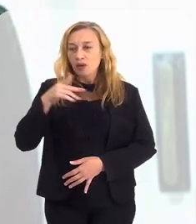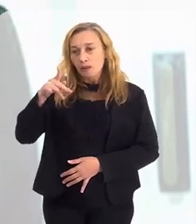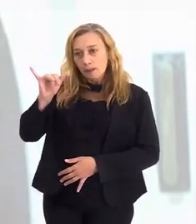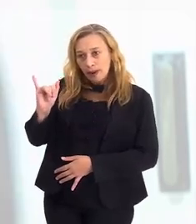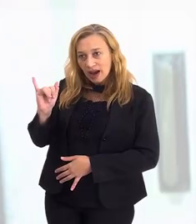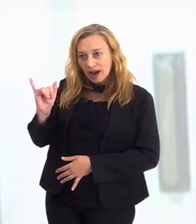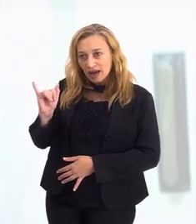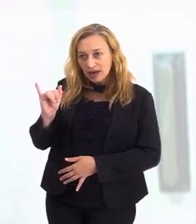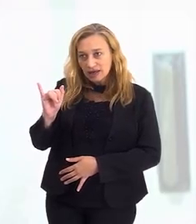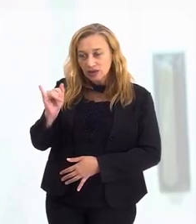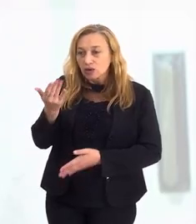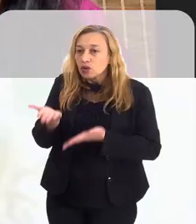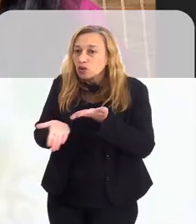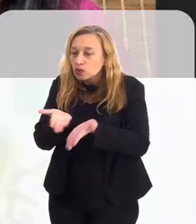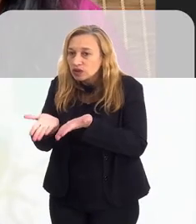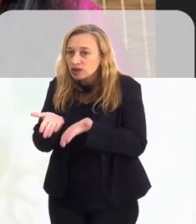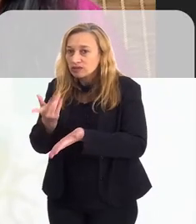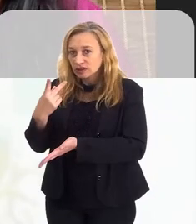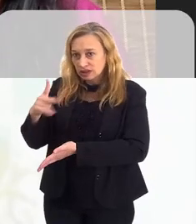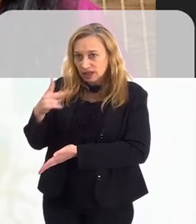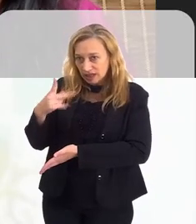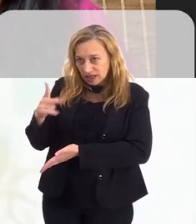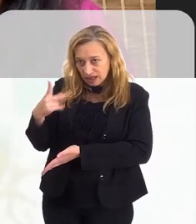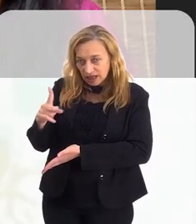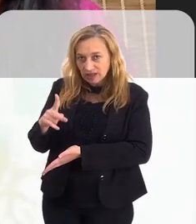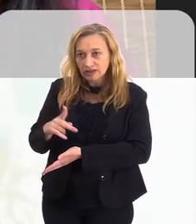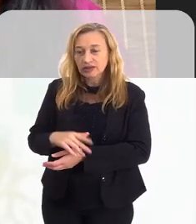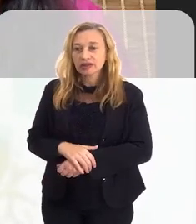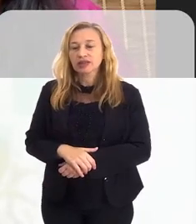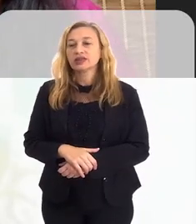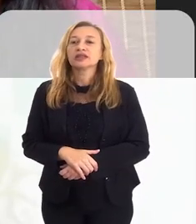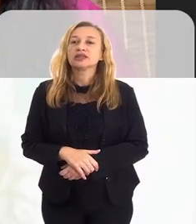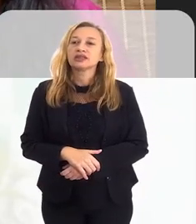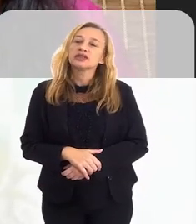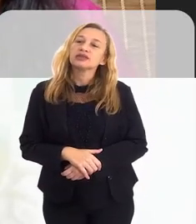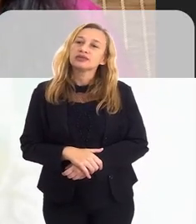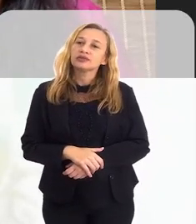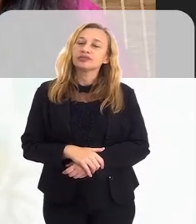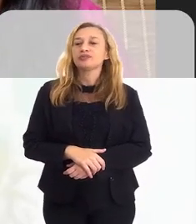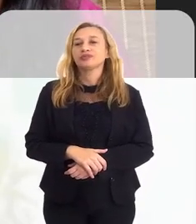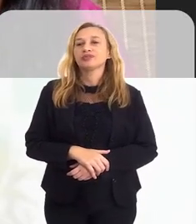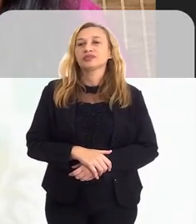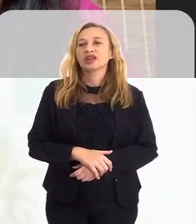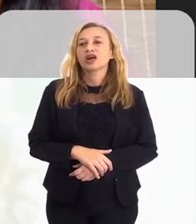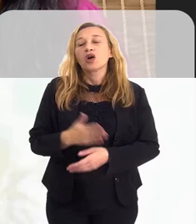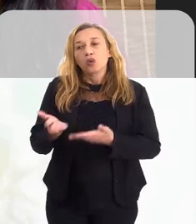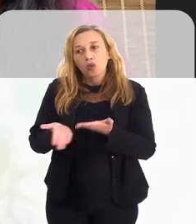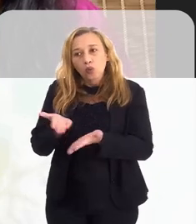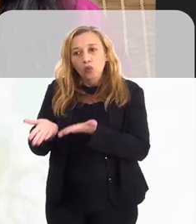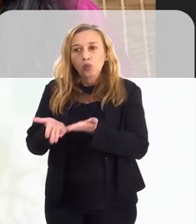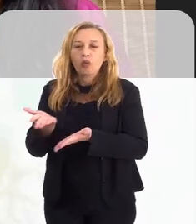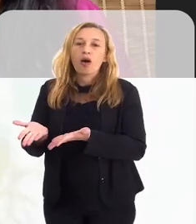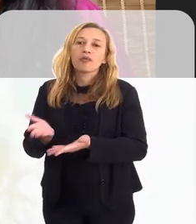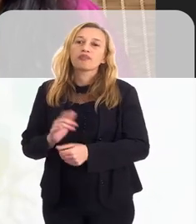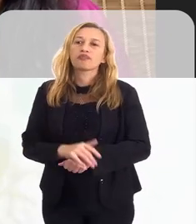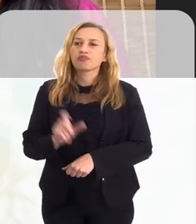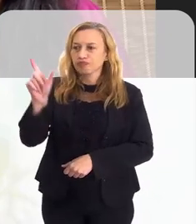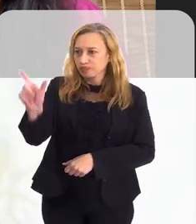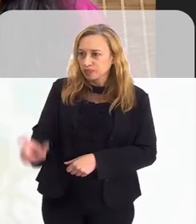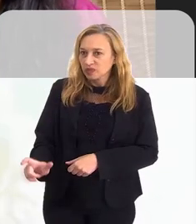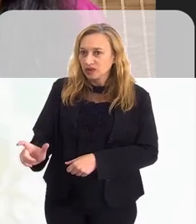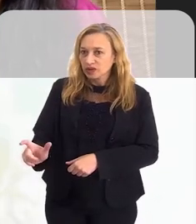eu e o meu pai somos tutores dele, nós, né, cuidamos, né, criamos toda uma logística, né, de